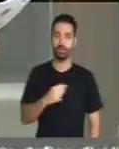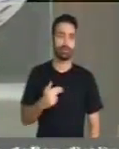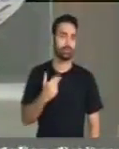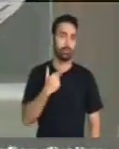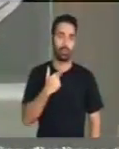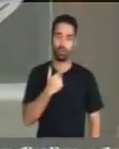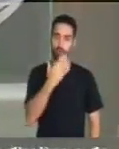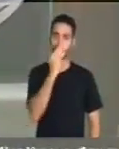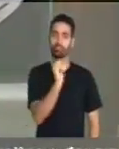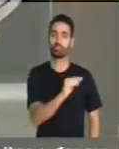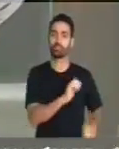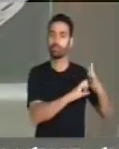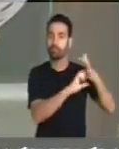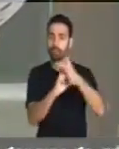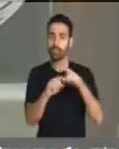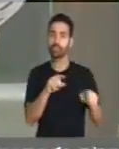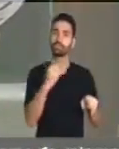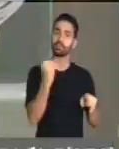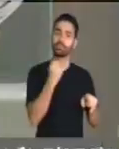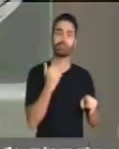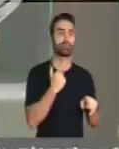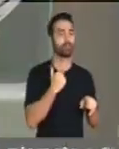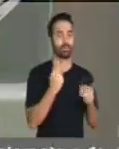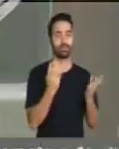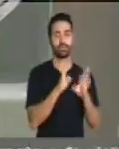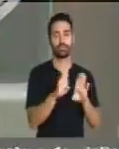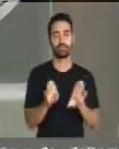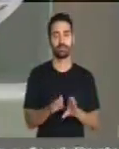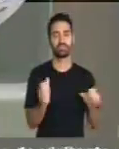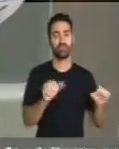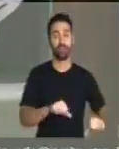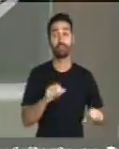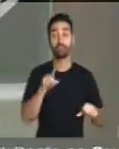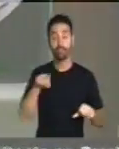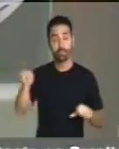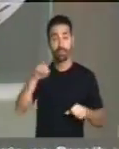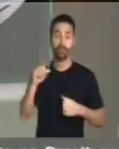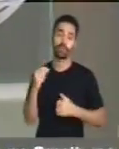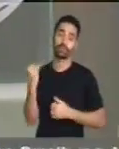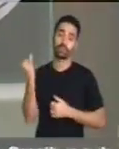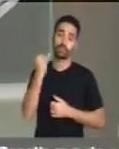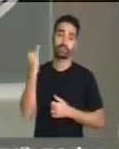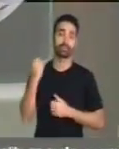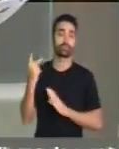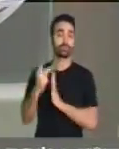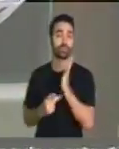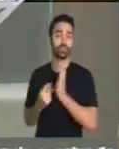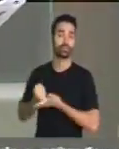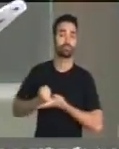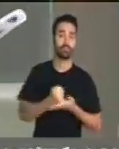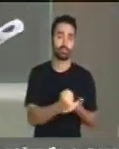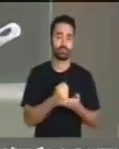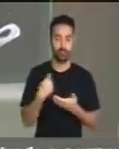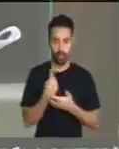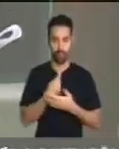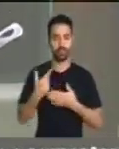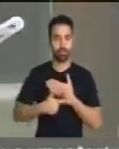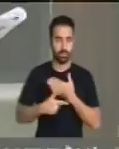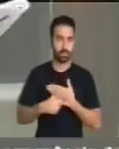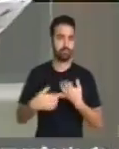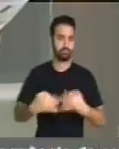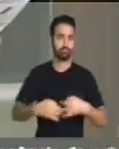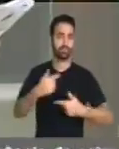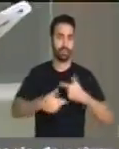empresas cruciais para o país fechem as portas, sem o apoio importante das políticas públicas. Temos feito o nosso papel, mas